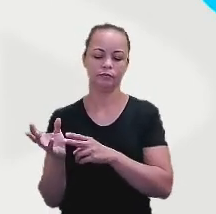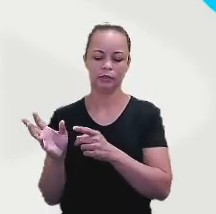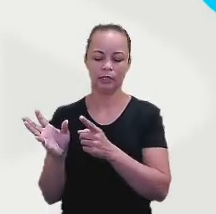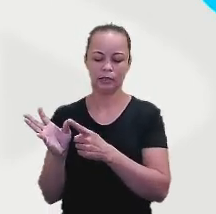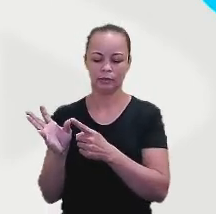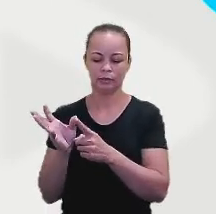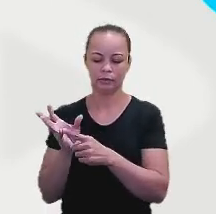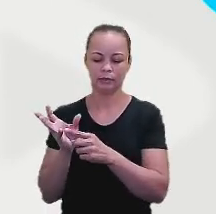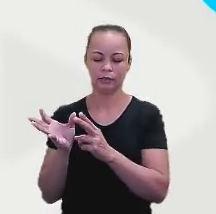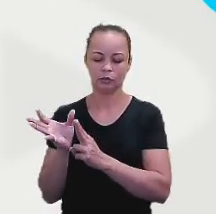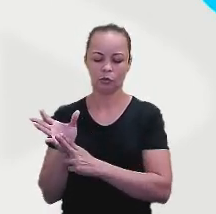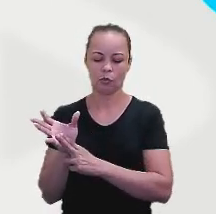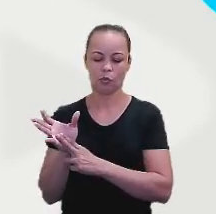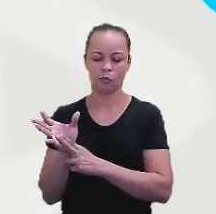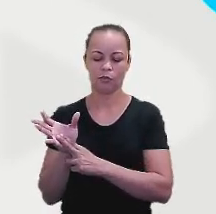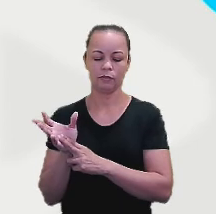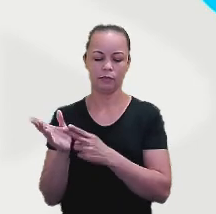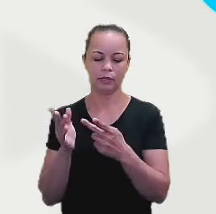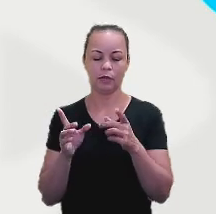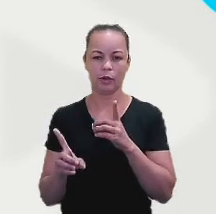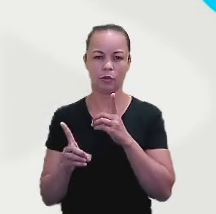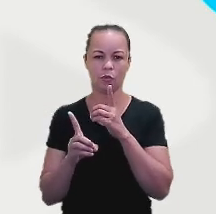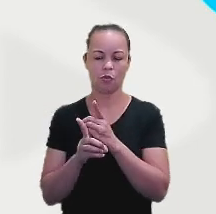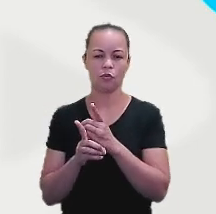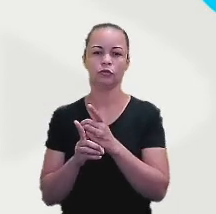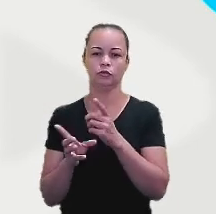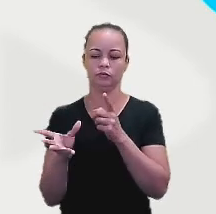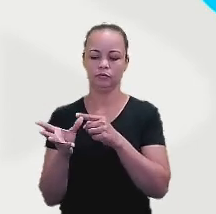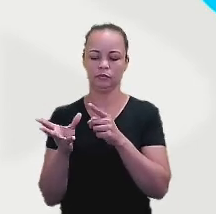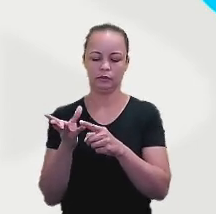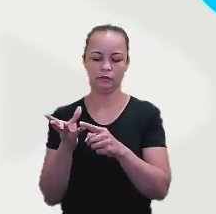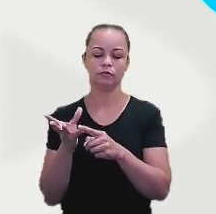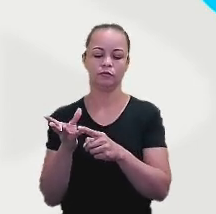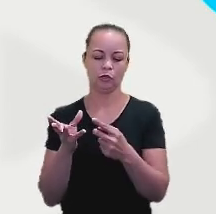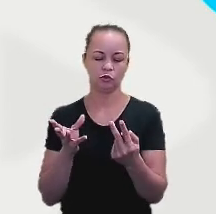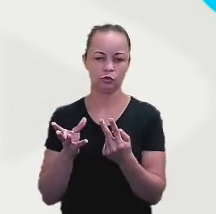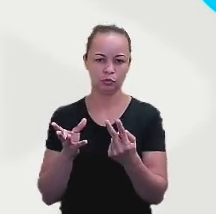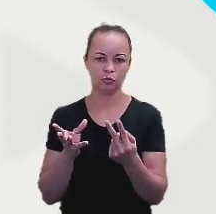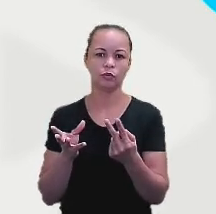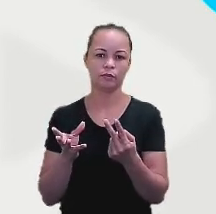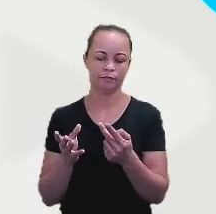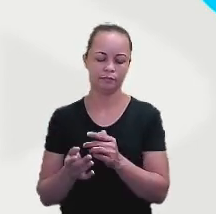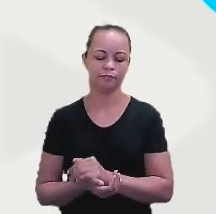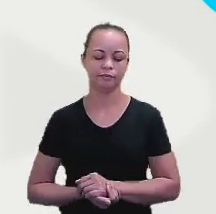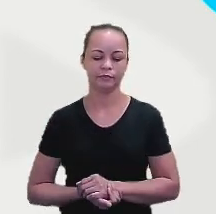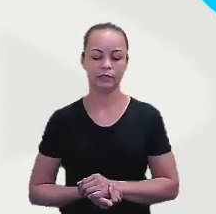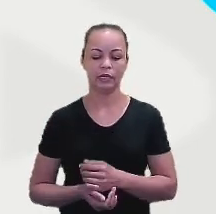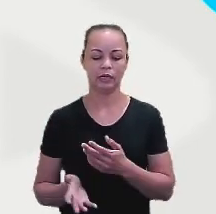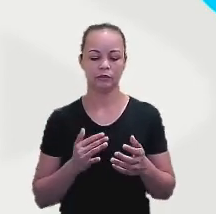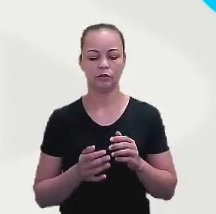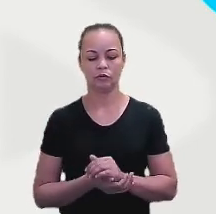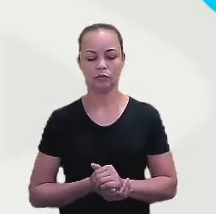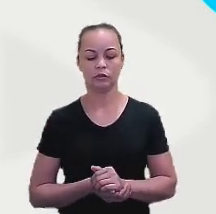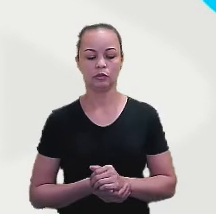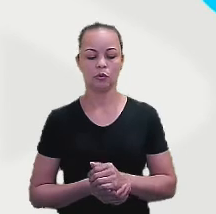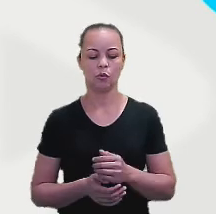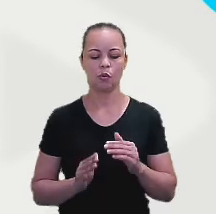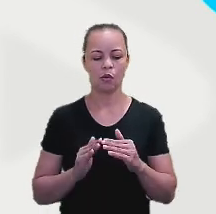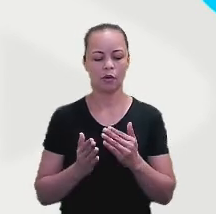Colégio, que é o ditongo ali, o encontro, né, da vogal e a semivogal. Então, matéria, órfão,